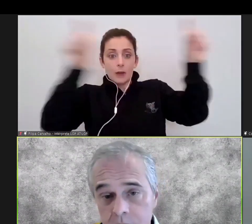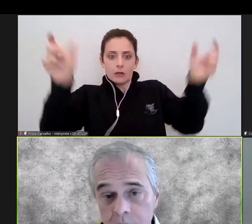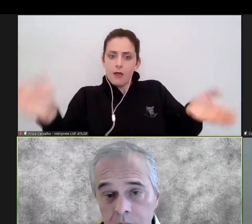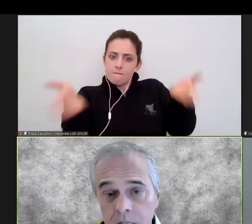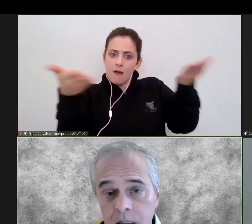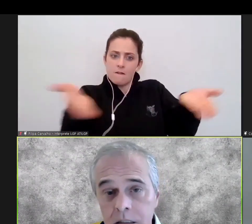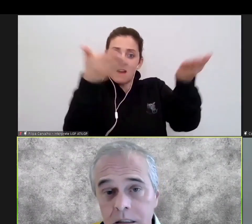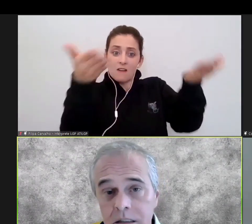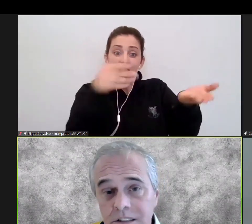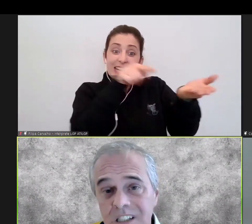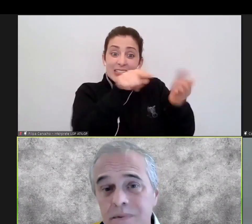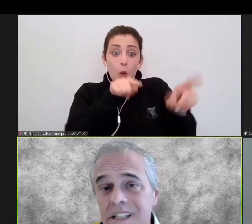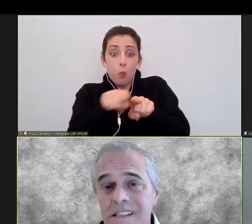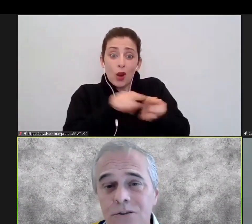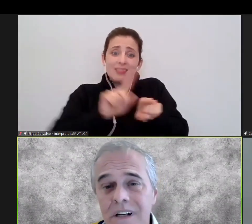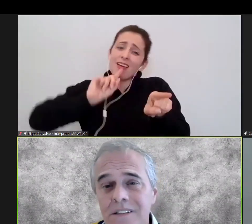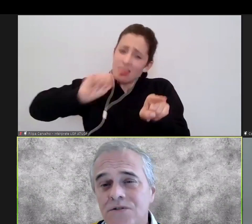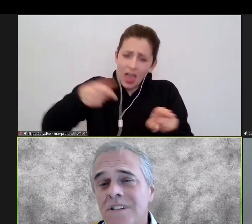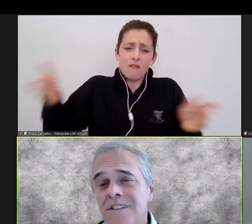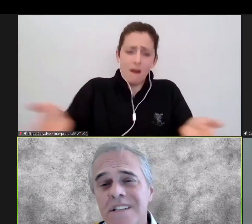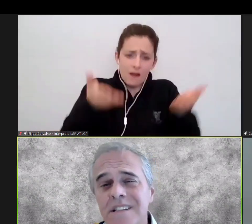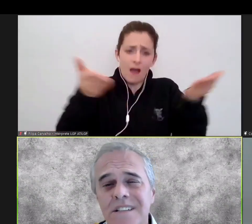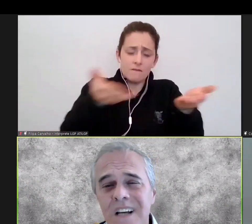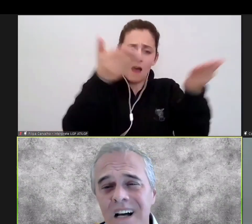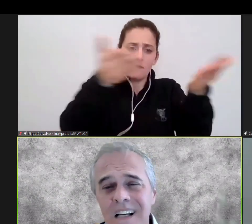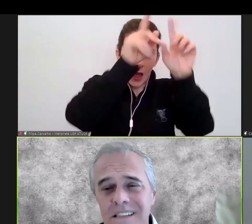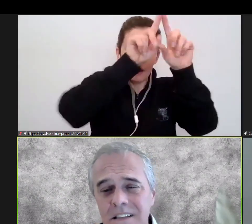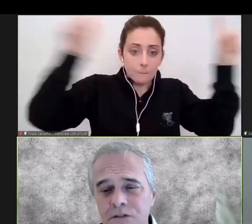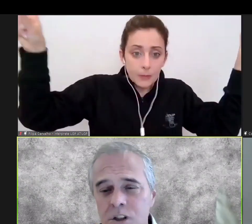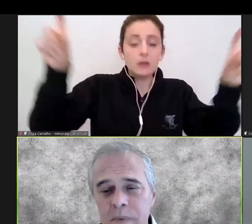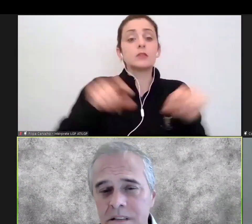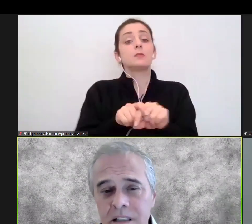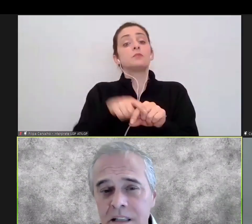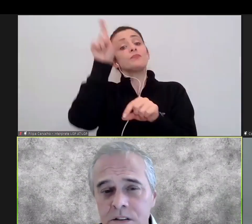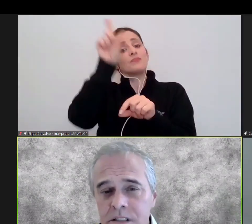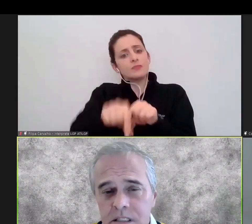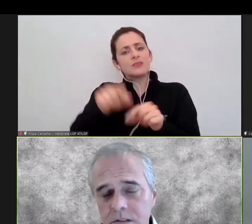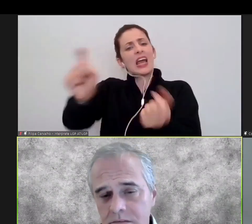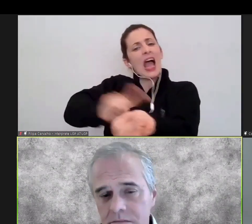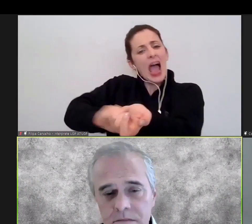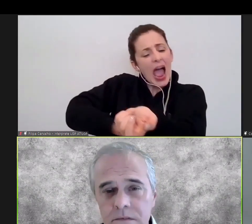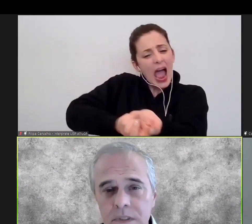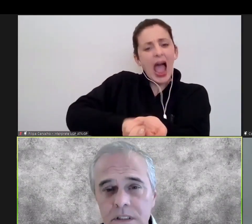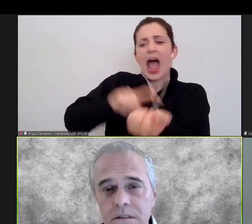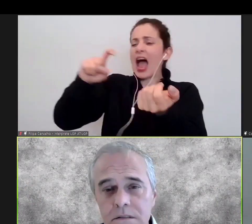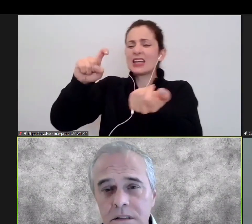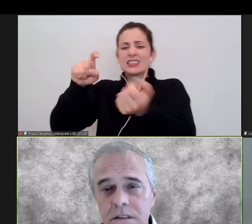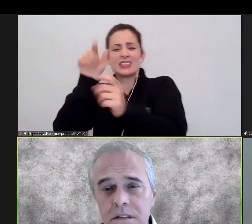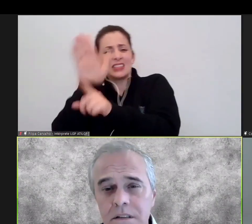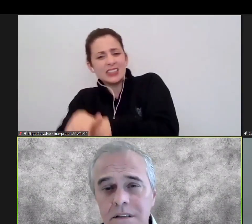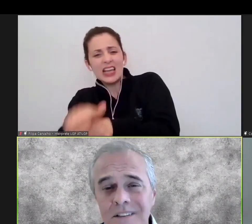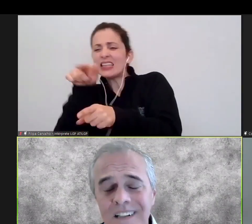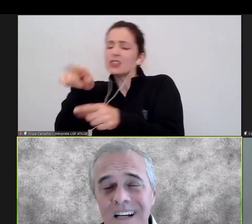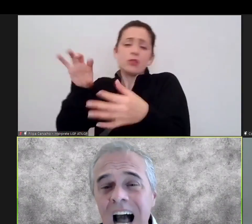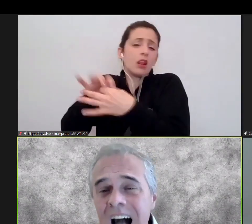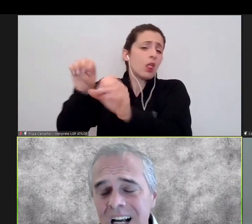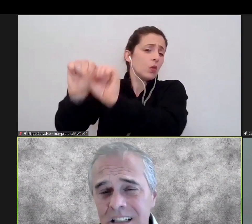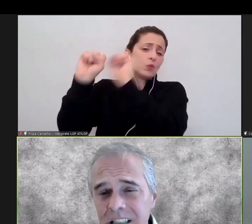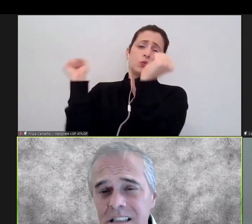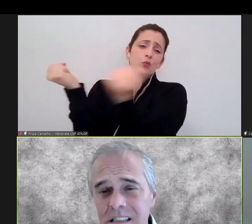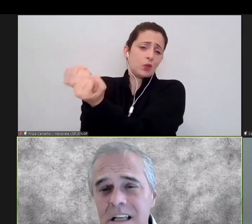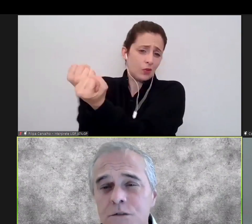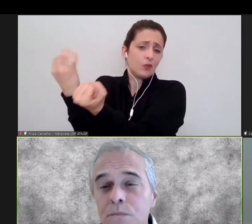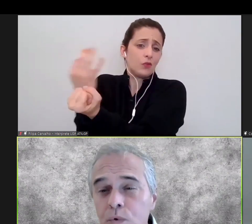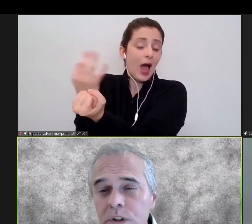ineficazes. A discriminação em razão de etnia, de raça, ela faz parte da realidade social. No entanto, há